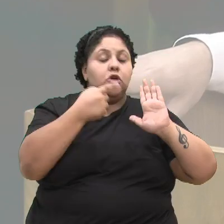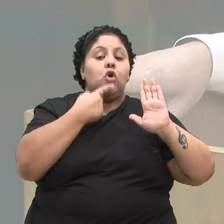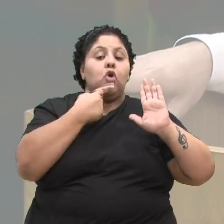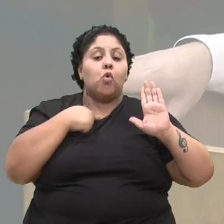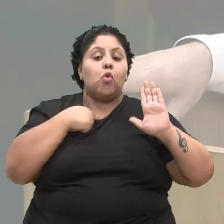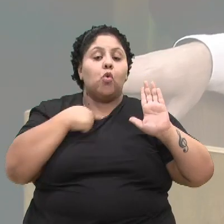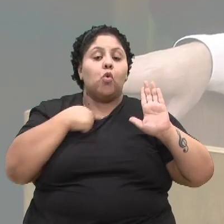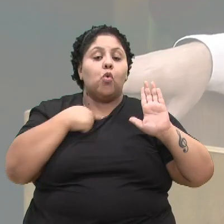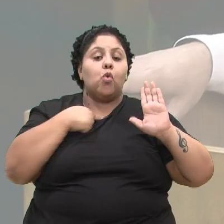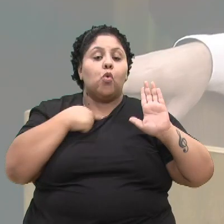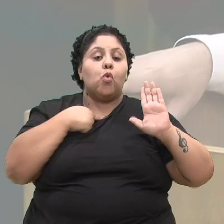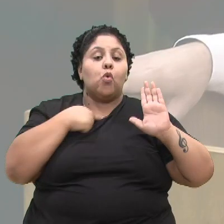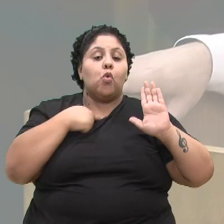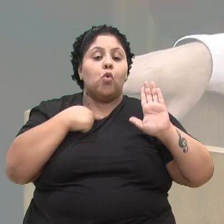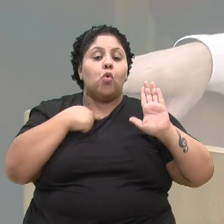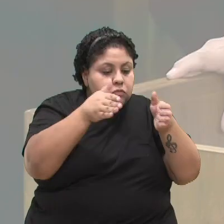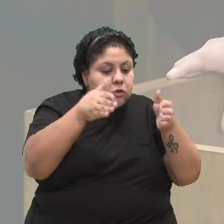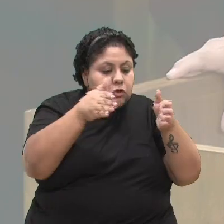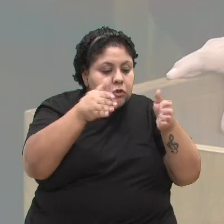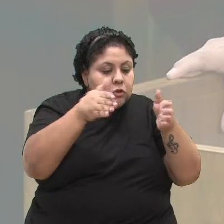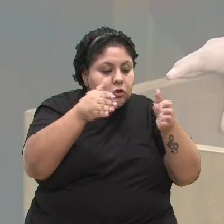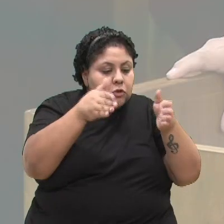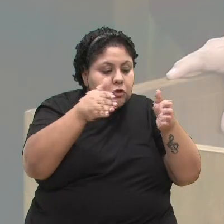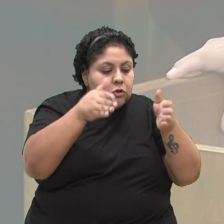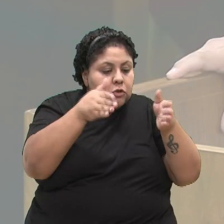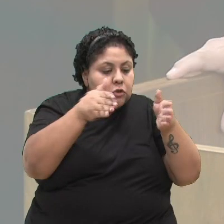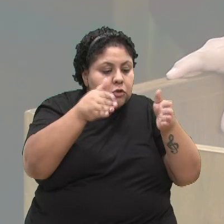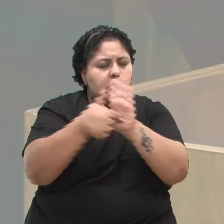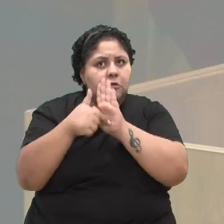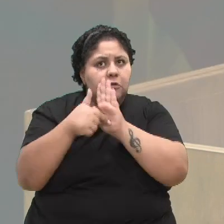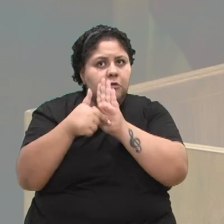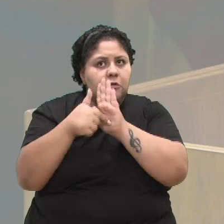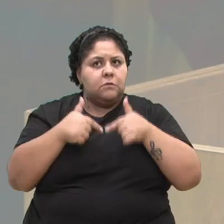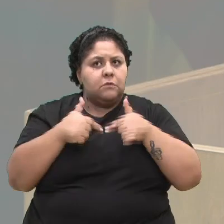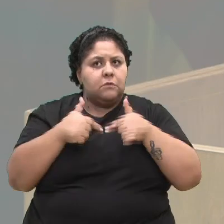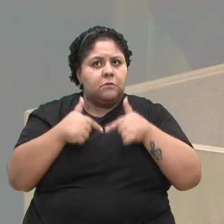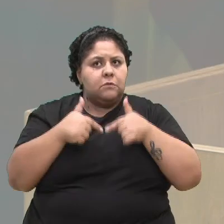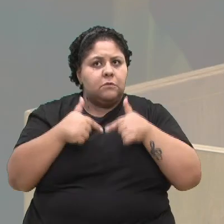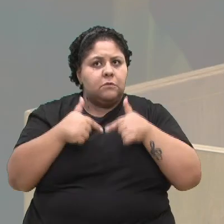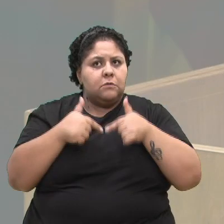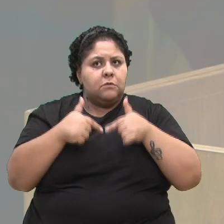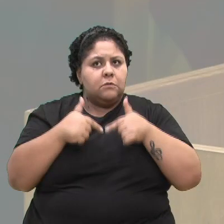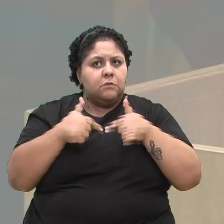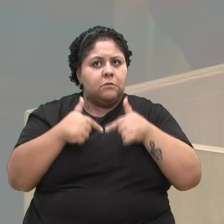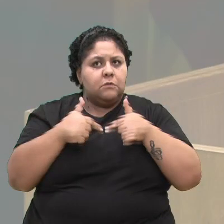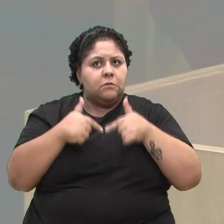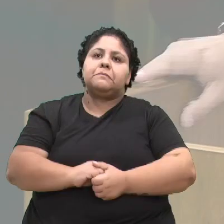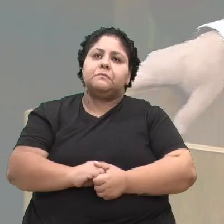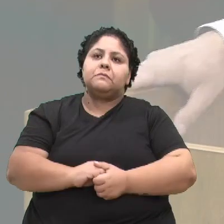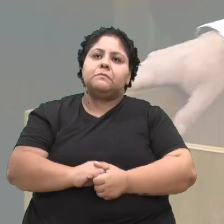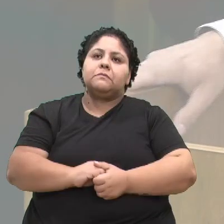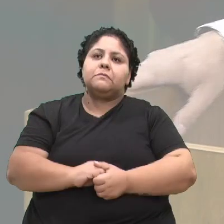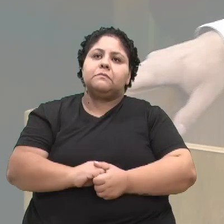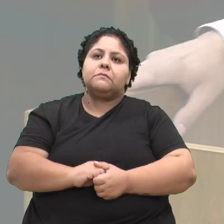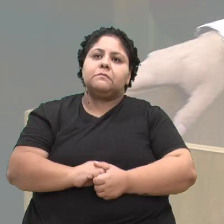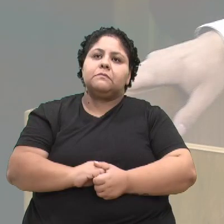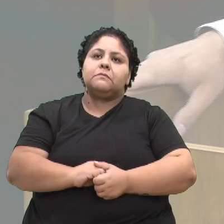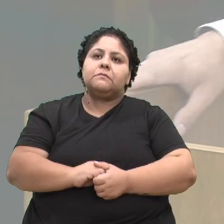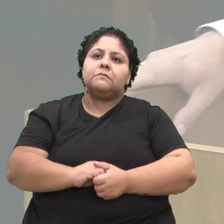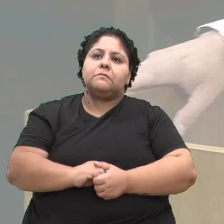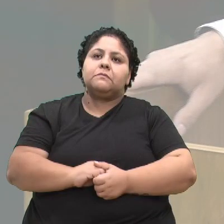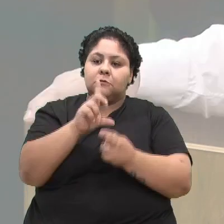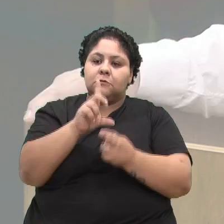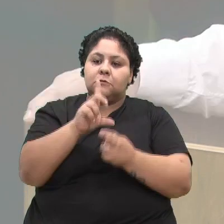ser enfático e mostrar um trabalho eficaz. Inclusive, estive em reunião no